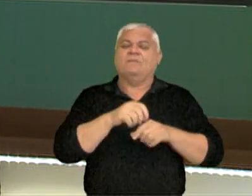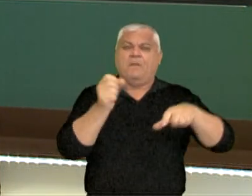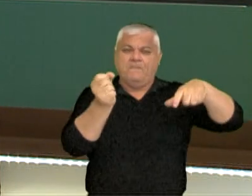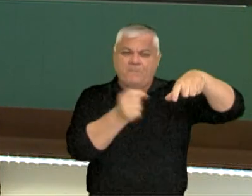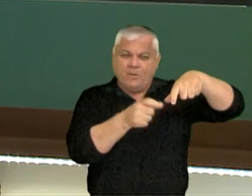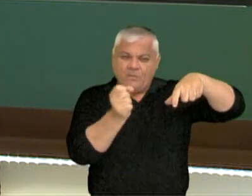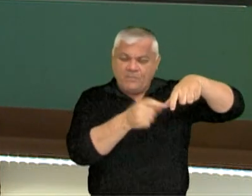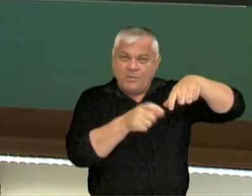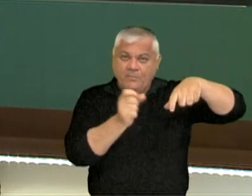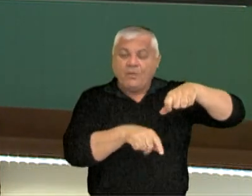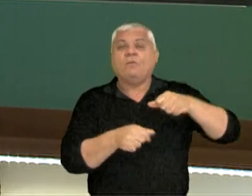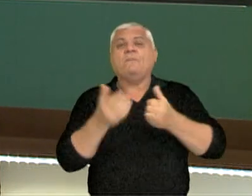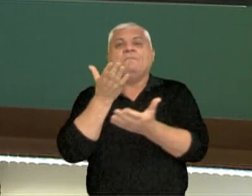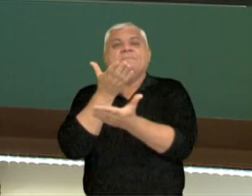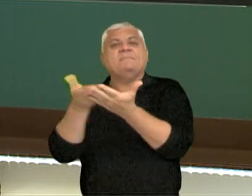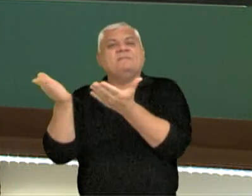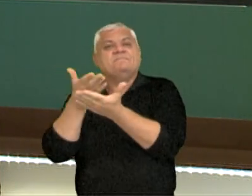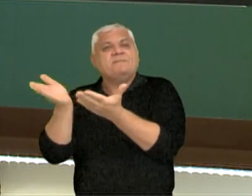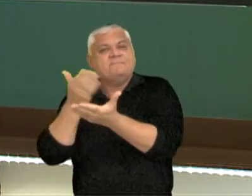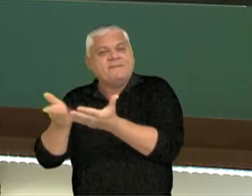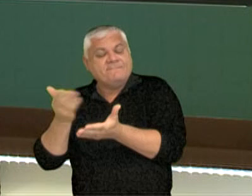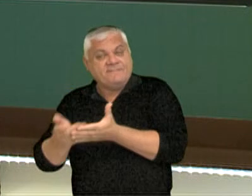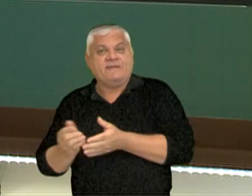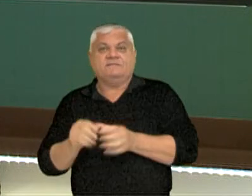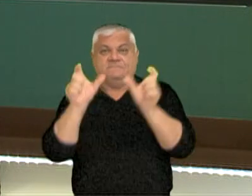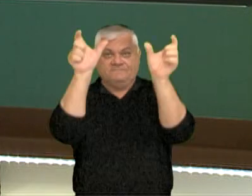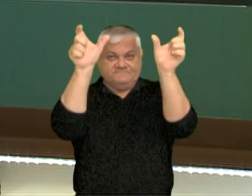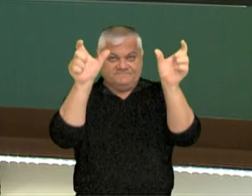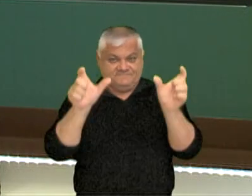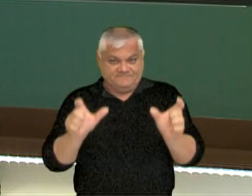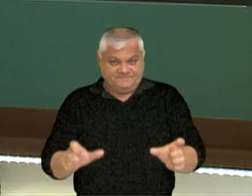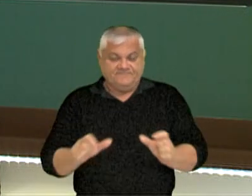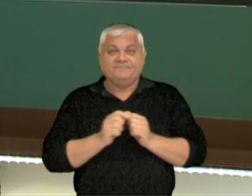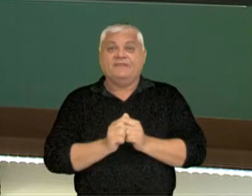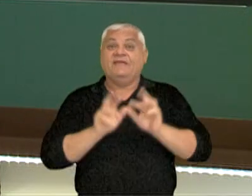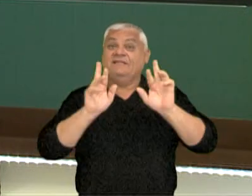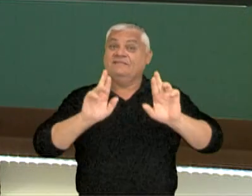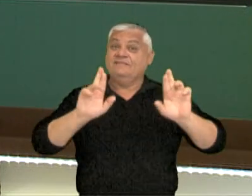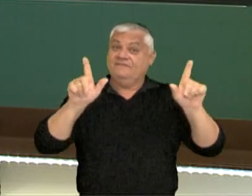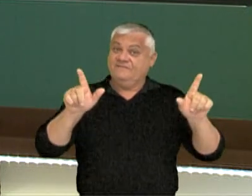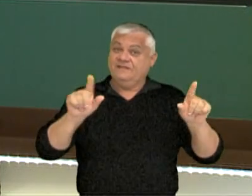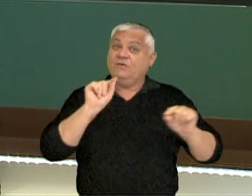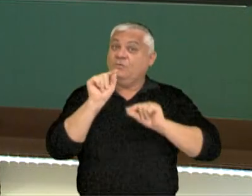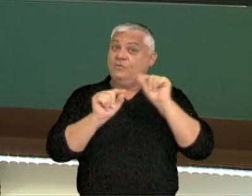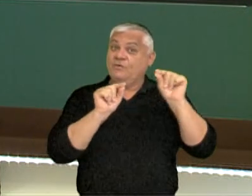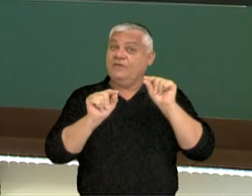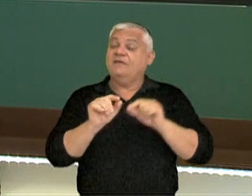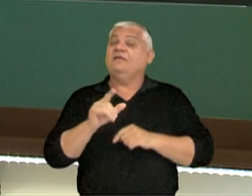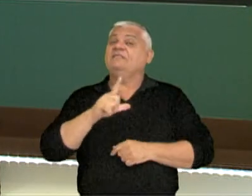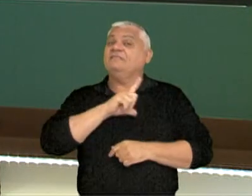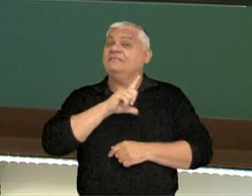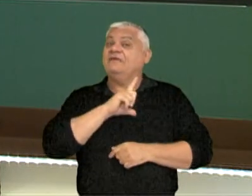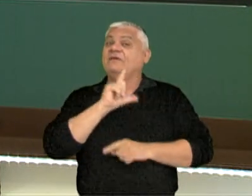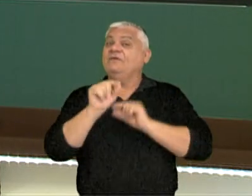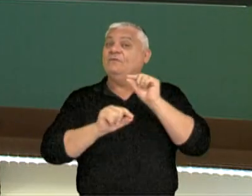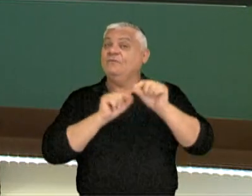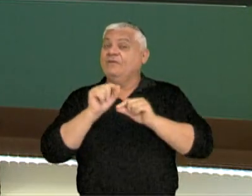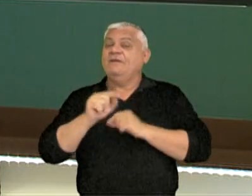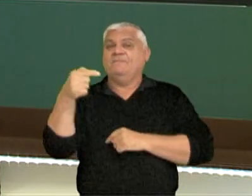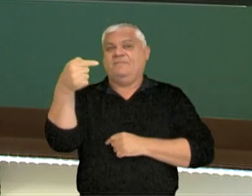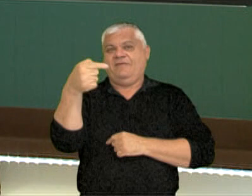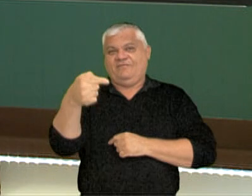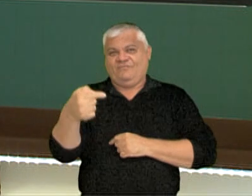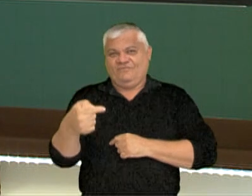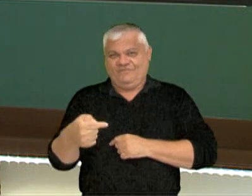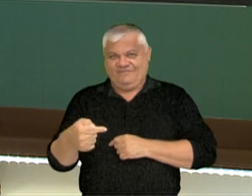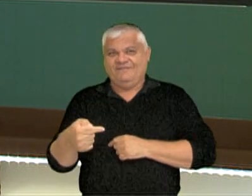marcados pelo número de gols sofridos. Quando a gente fala diferença, nós estamos lembrando da operação de menos,